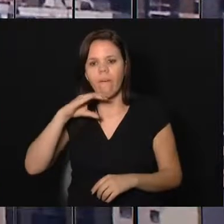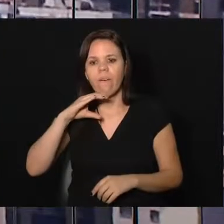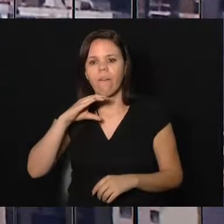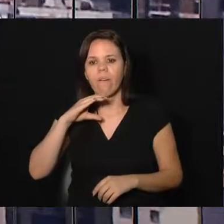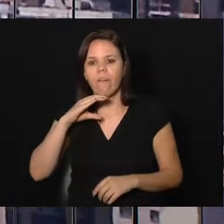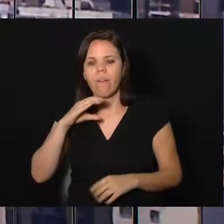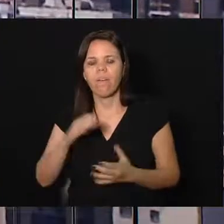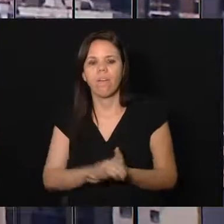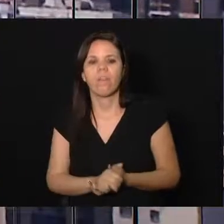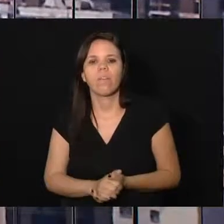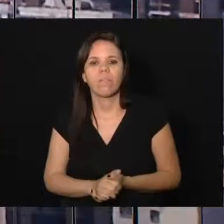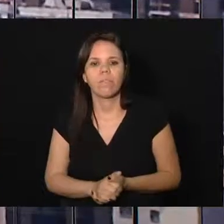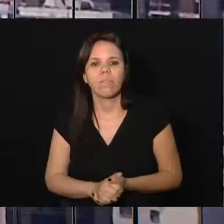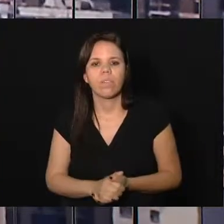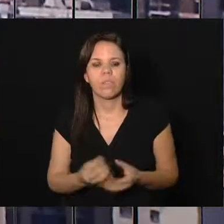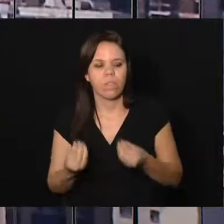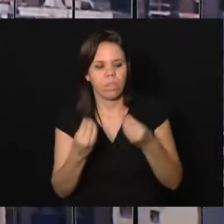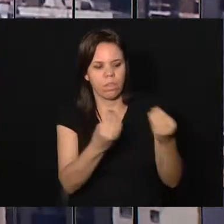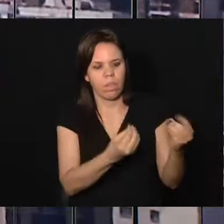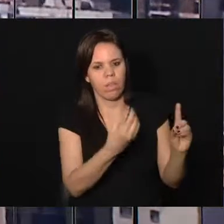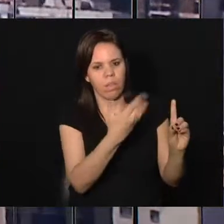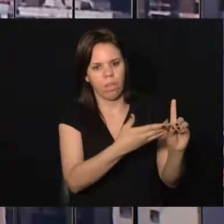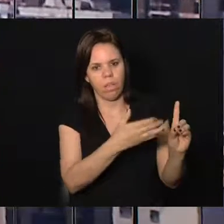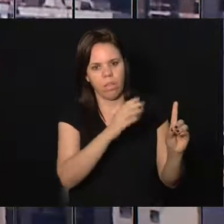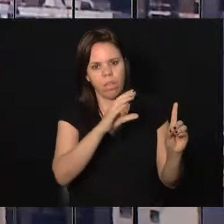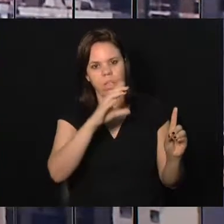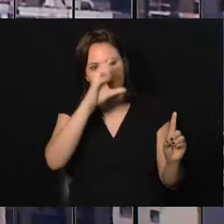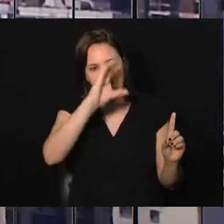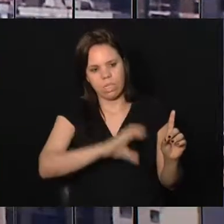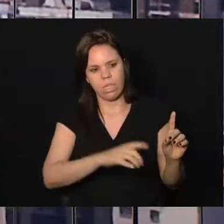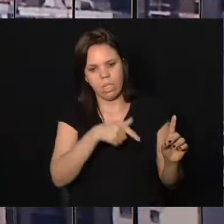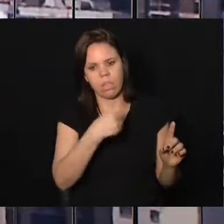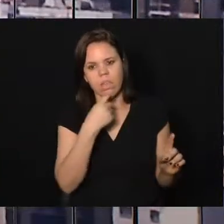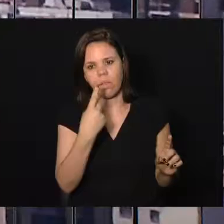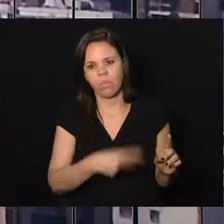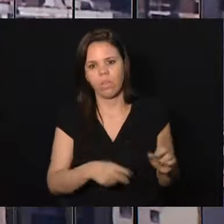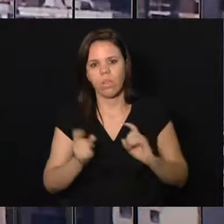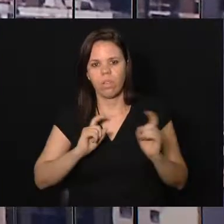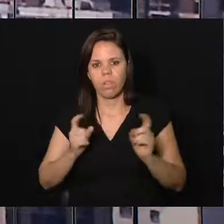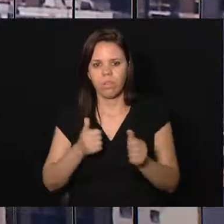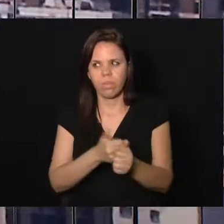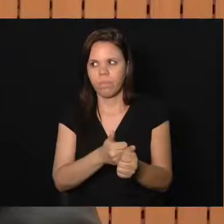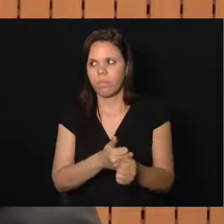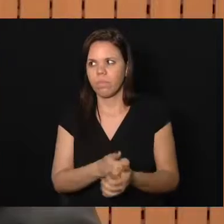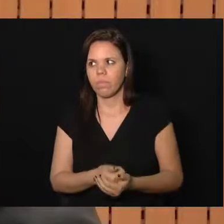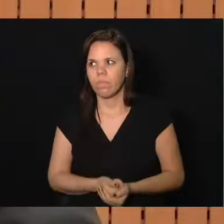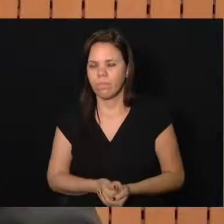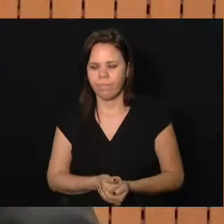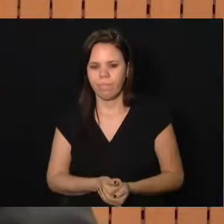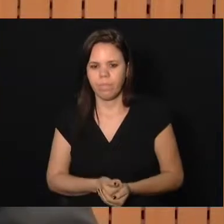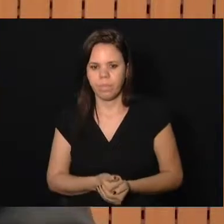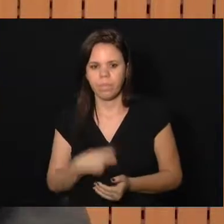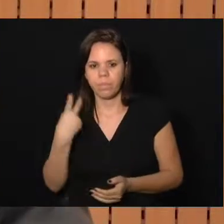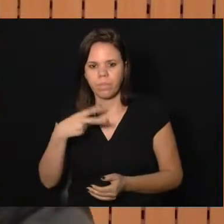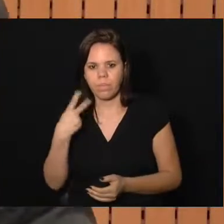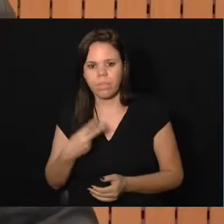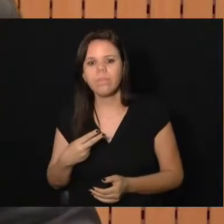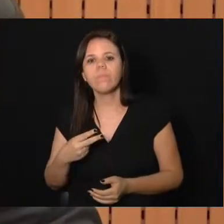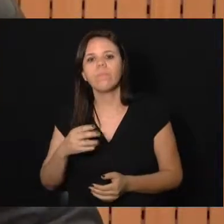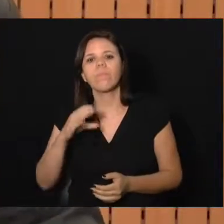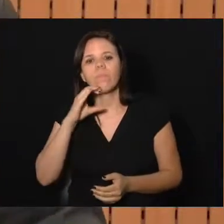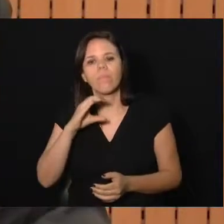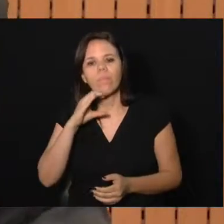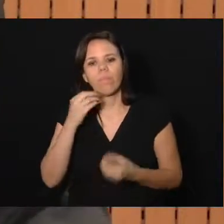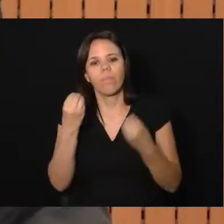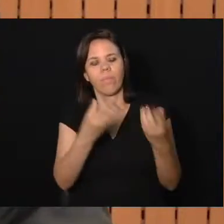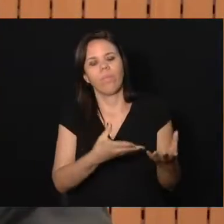entregou o título de cidadão campineiro em reunião aqui na Câmara Municipal. Acompanhe como foi. O vereador Carmo Luiz